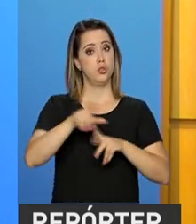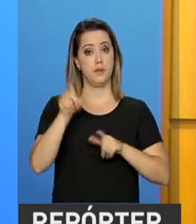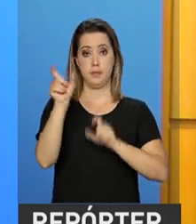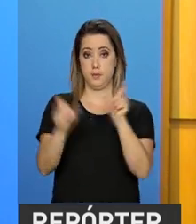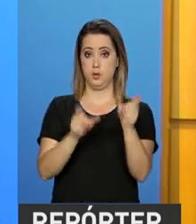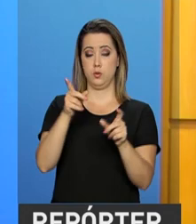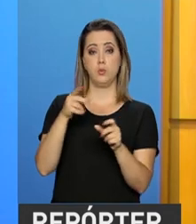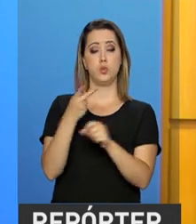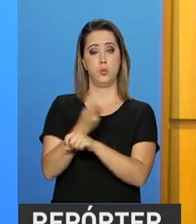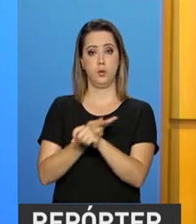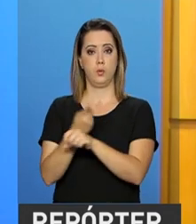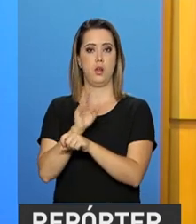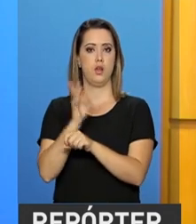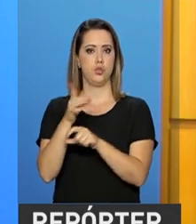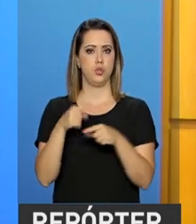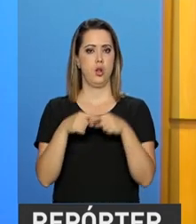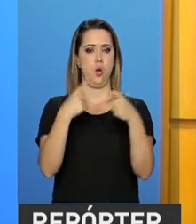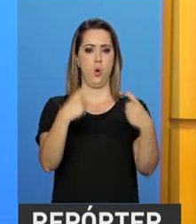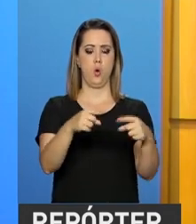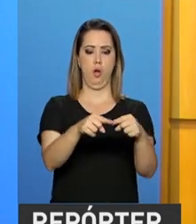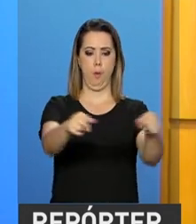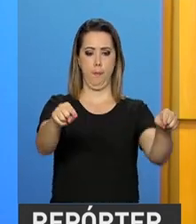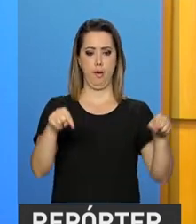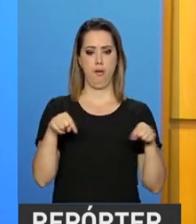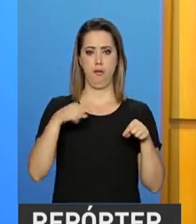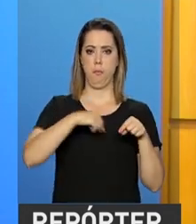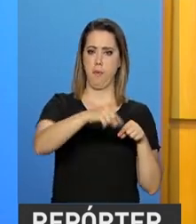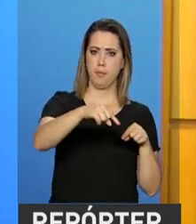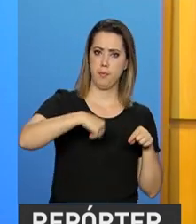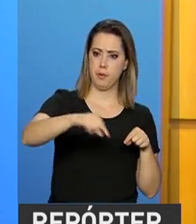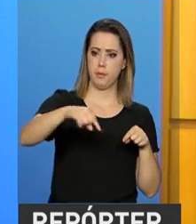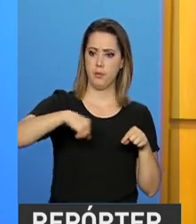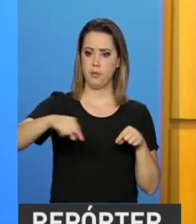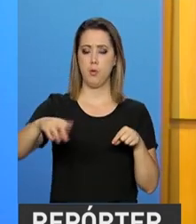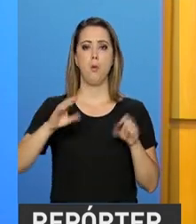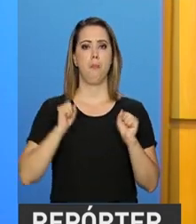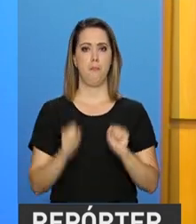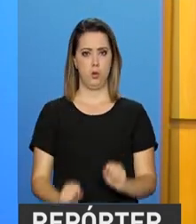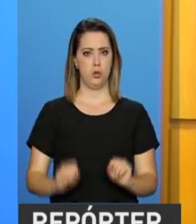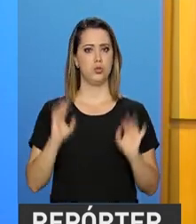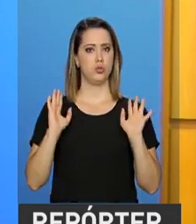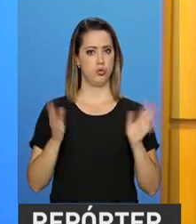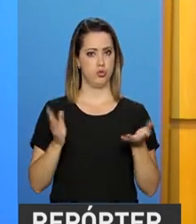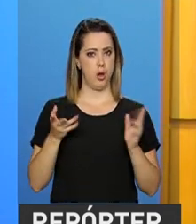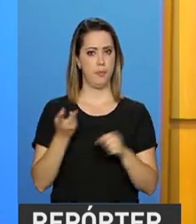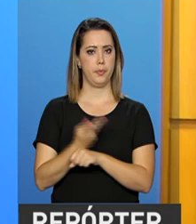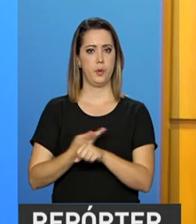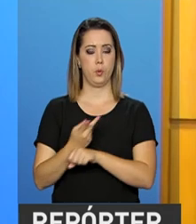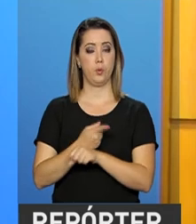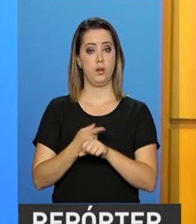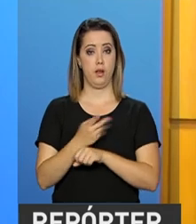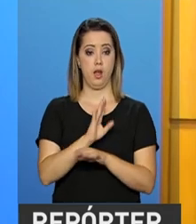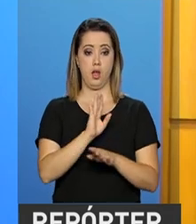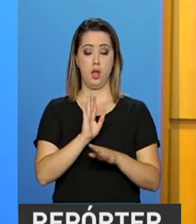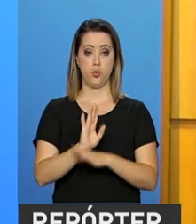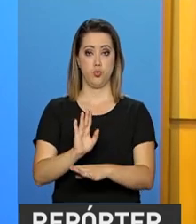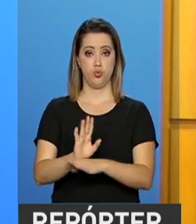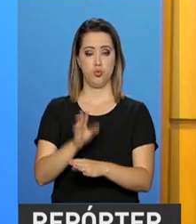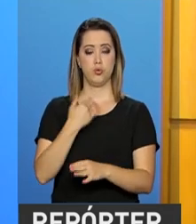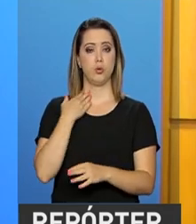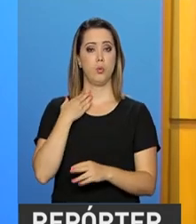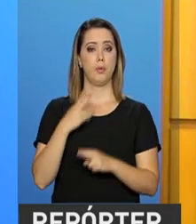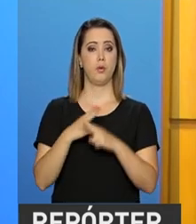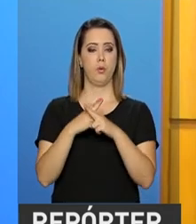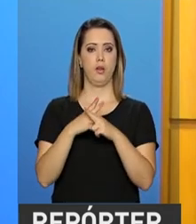buscar aqueles que já têm loteamento em produção podem buscar essa alternativa já junto à Caixa